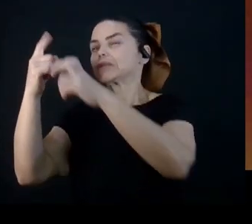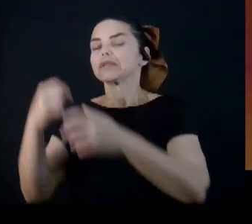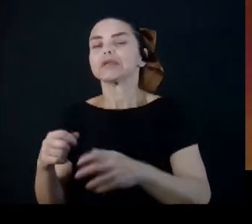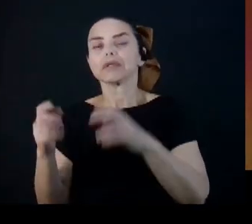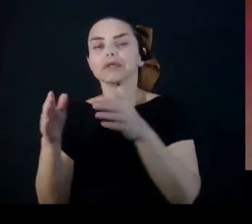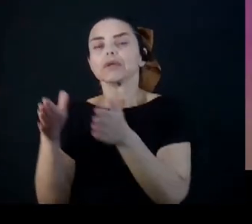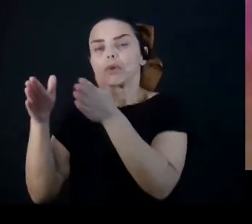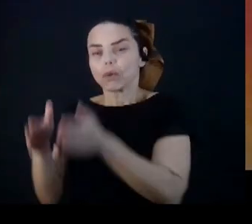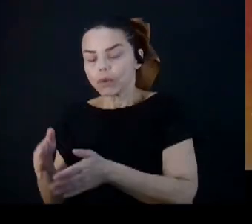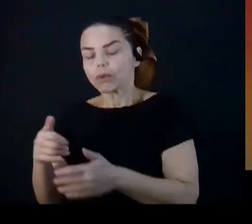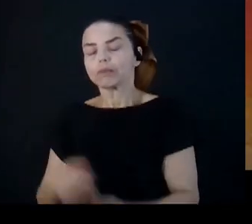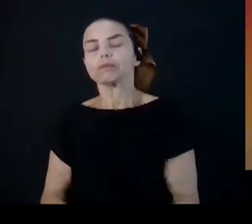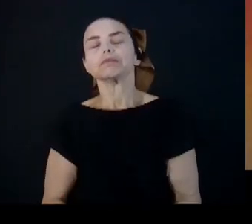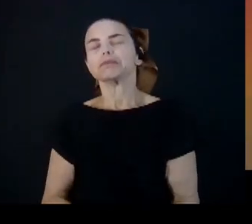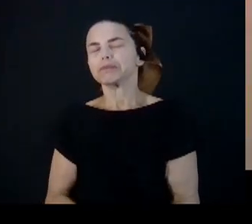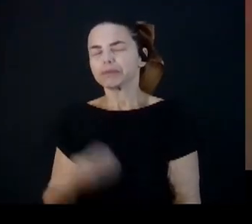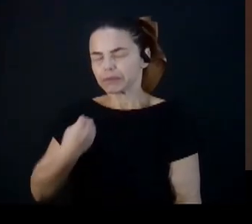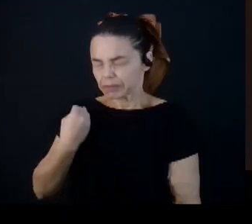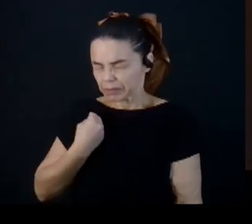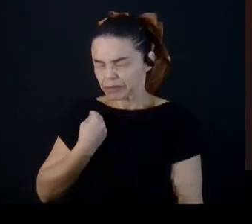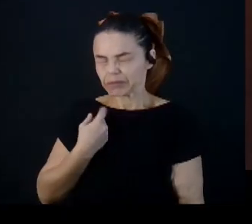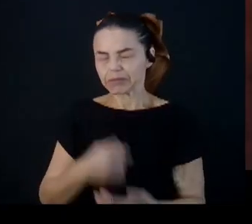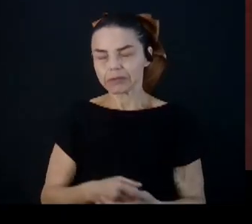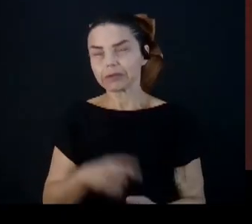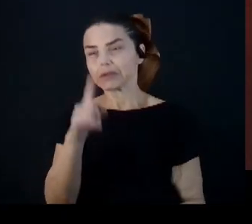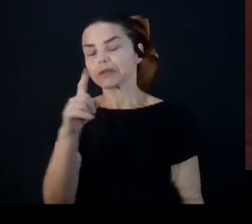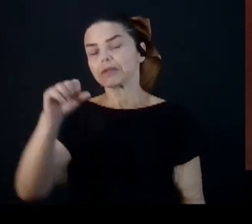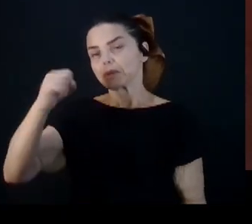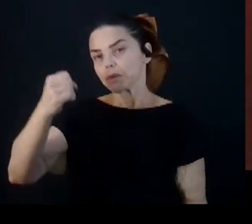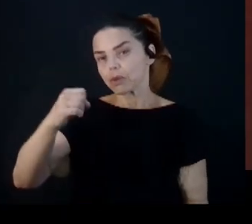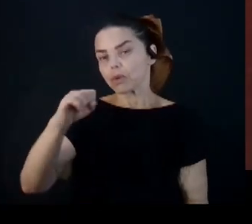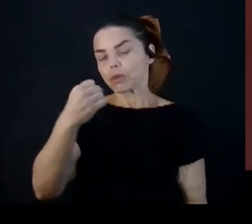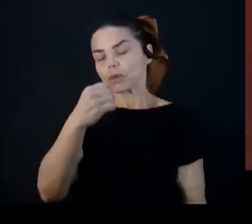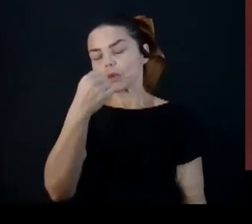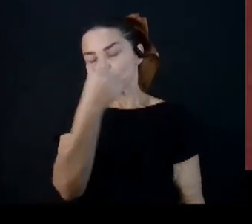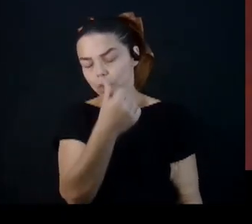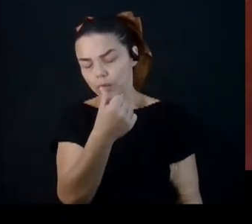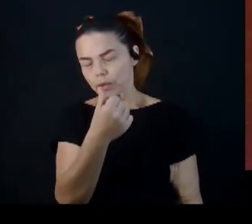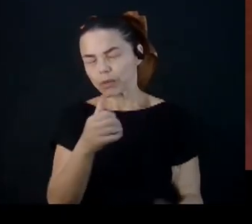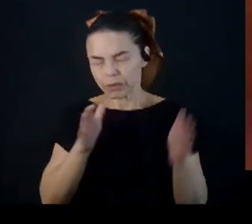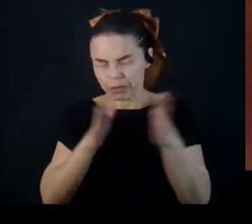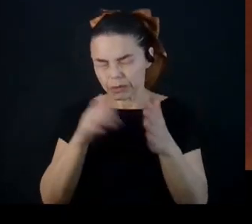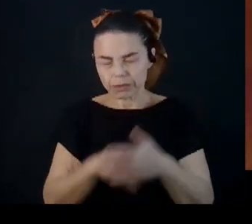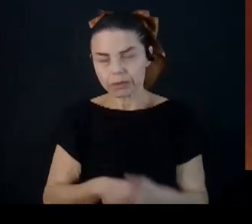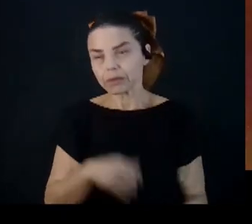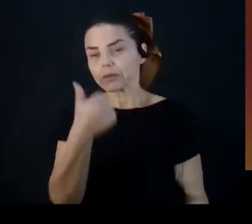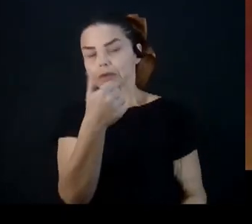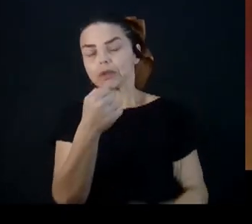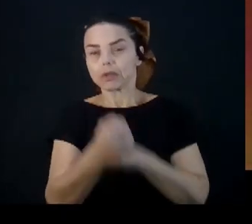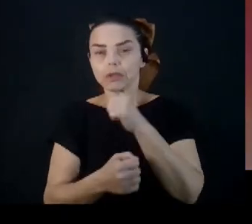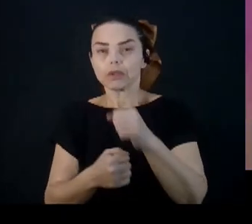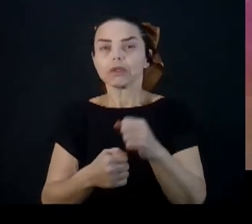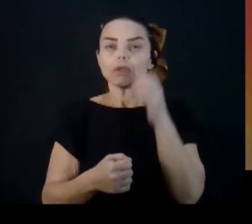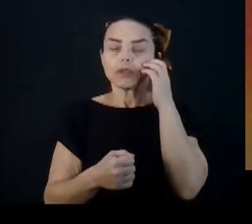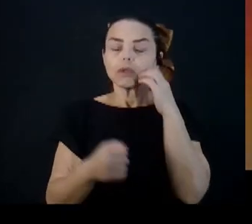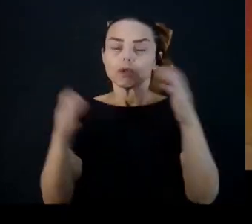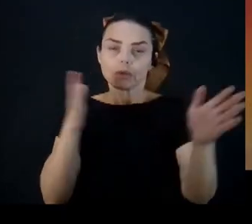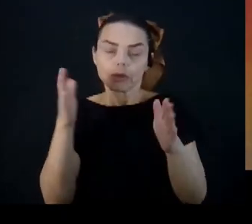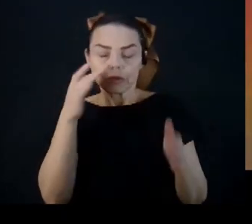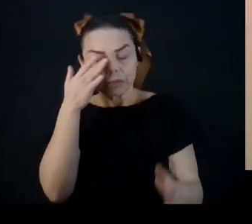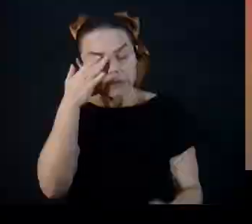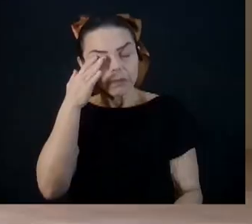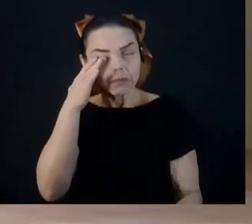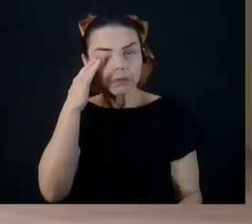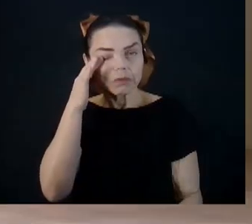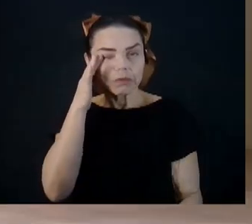a partir de 1886. Todo esse período de 6 anos foi um tempo que eles